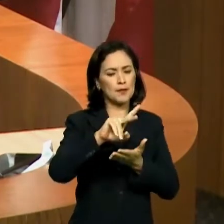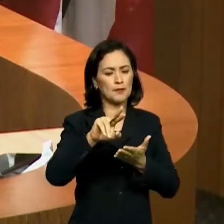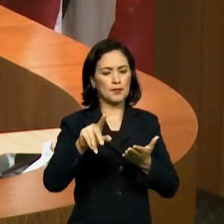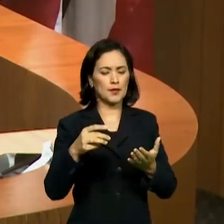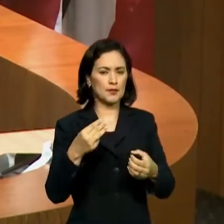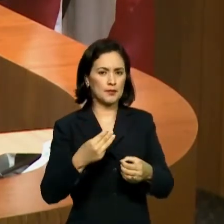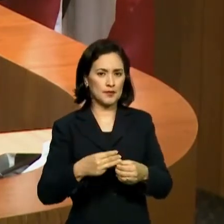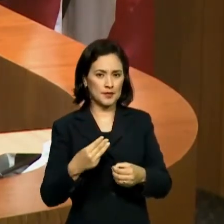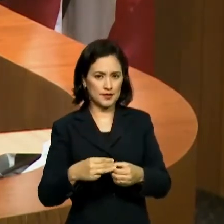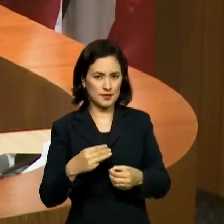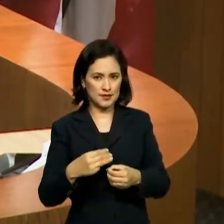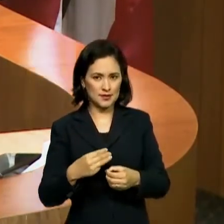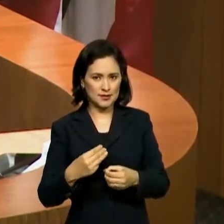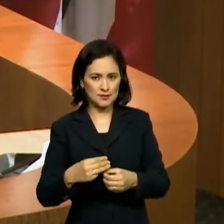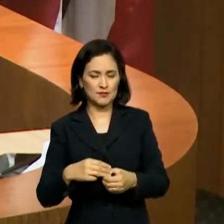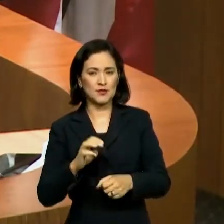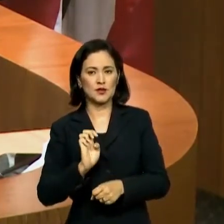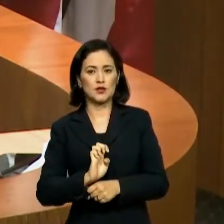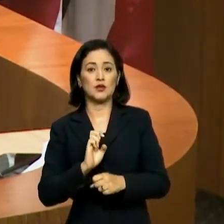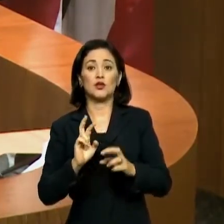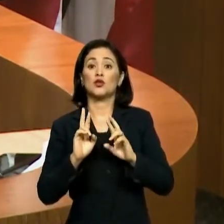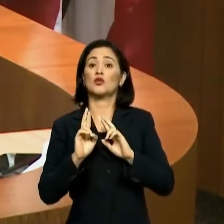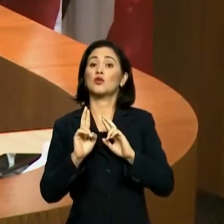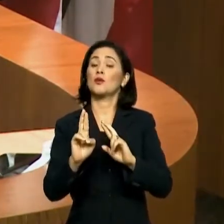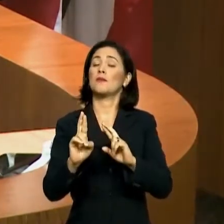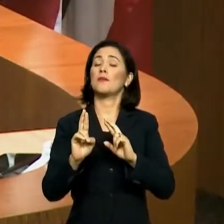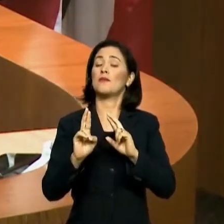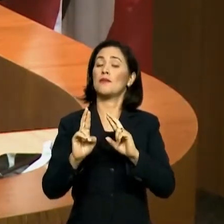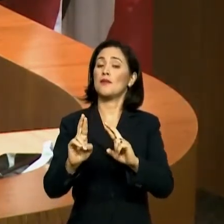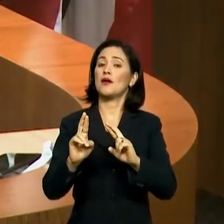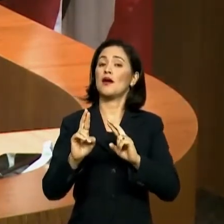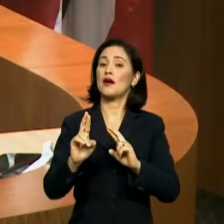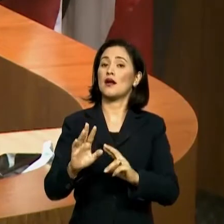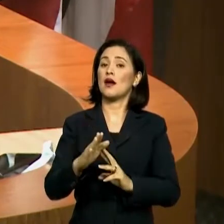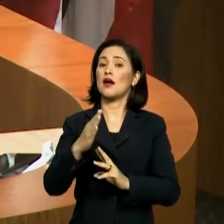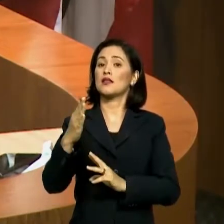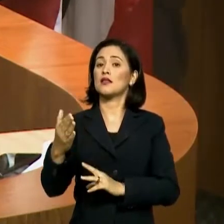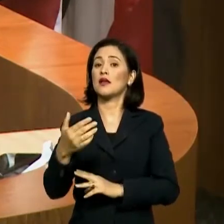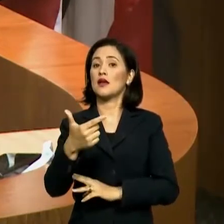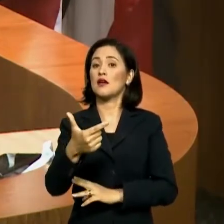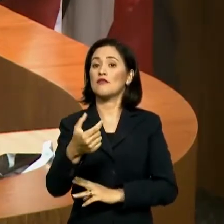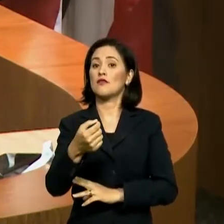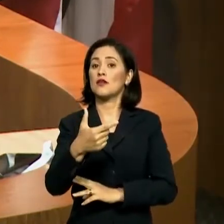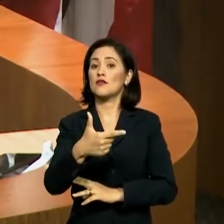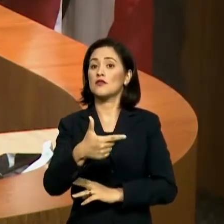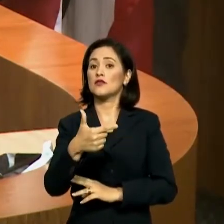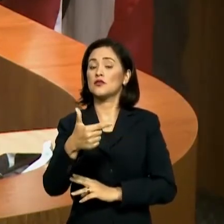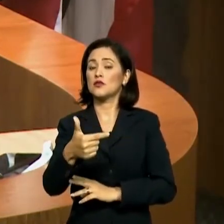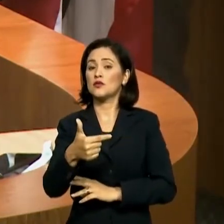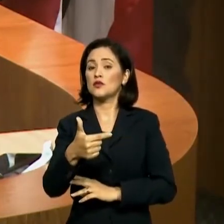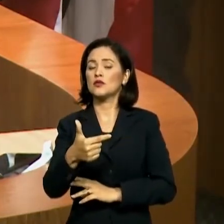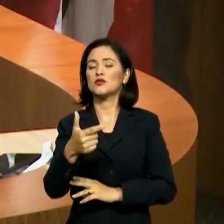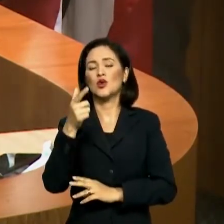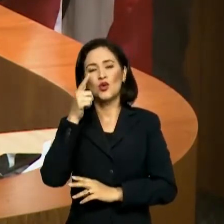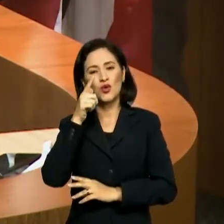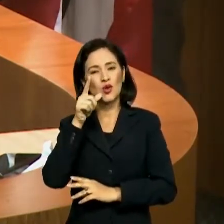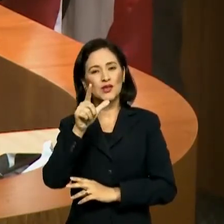Oxalá que alcancemos daqui até o ano que vem, no início, todos os municípios